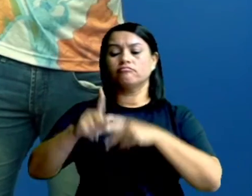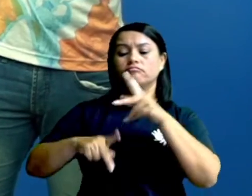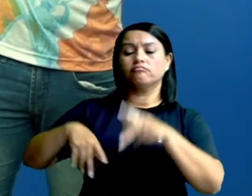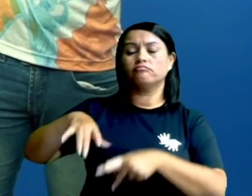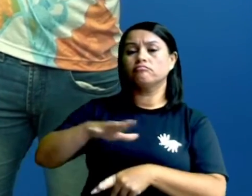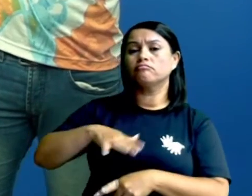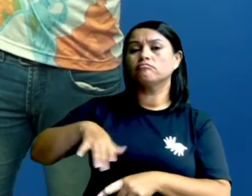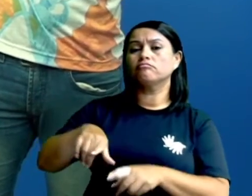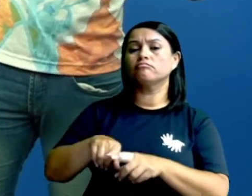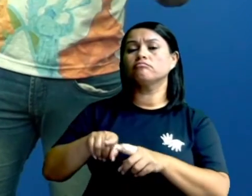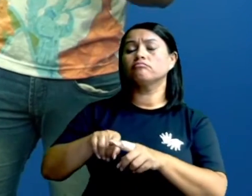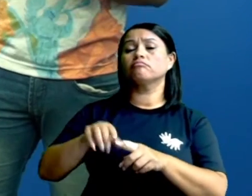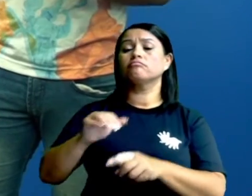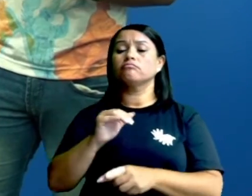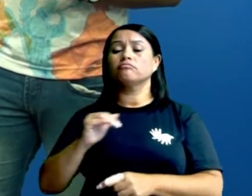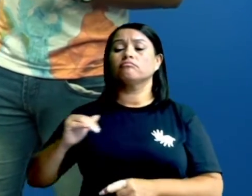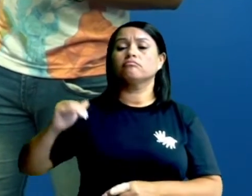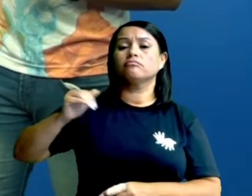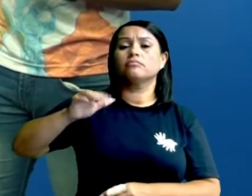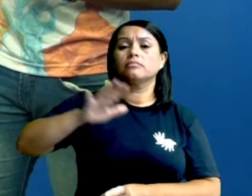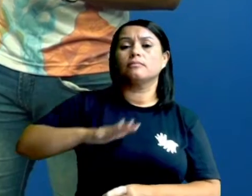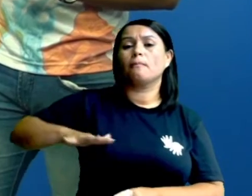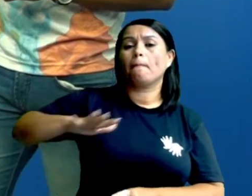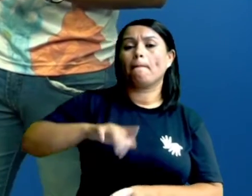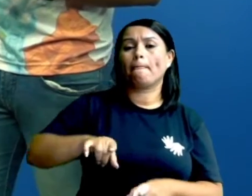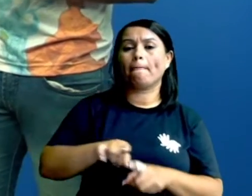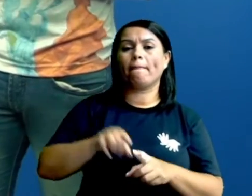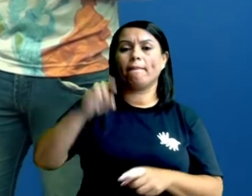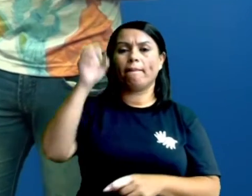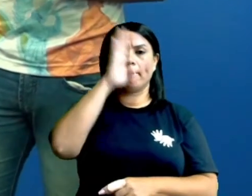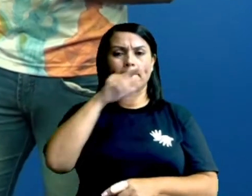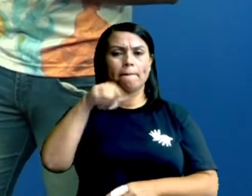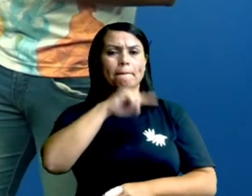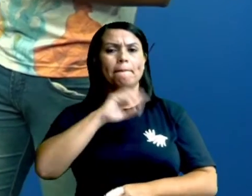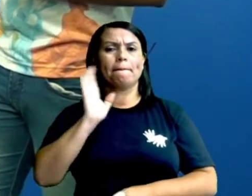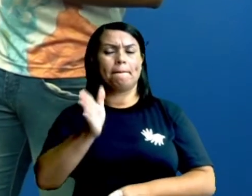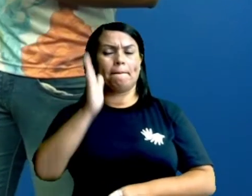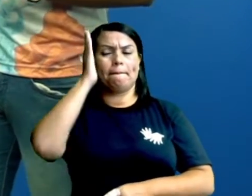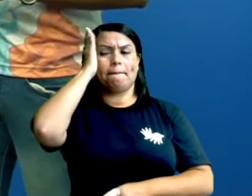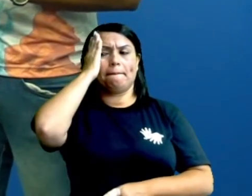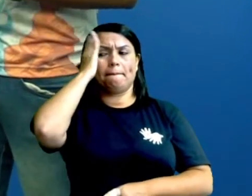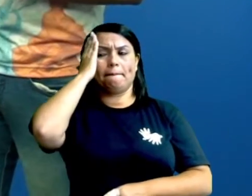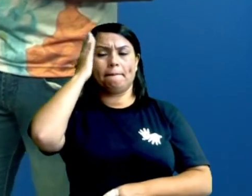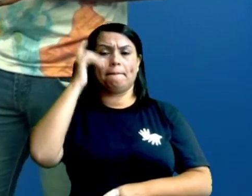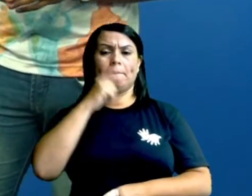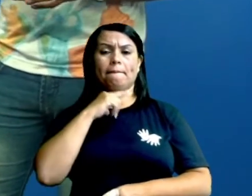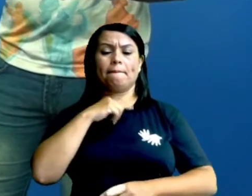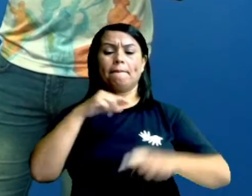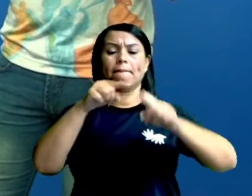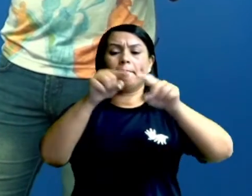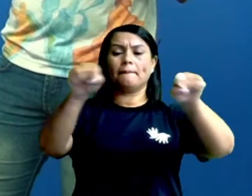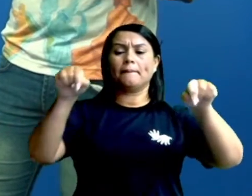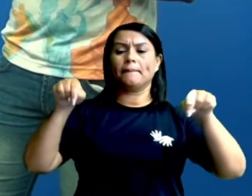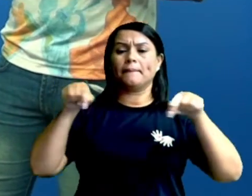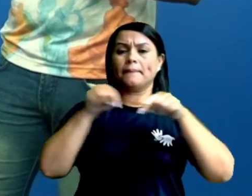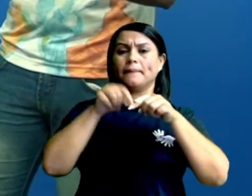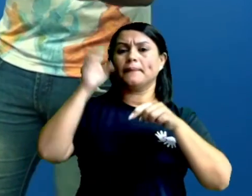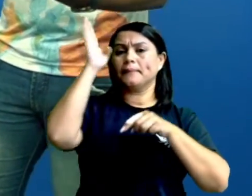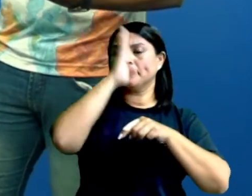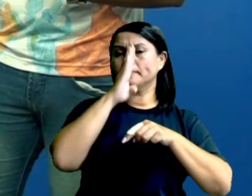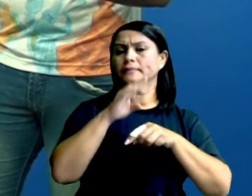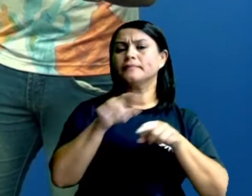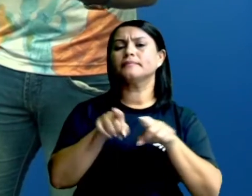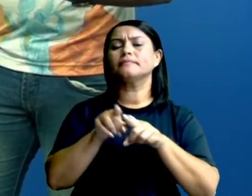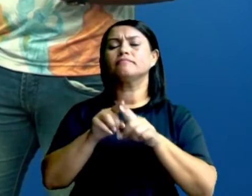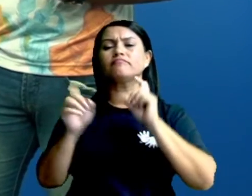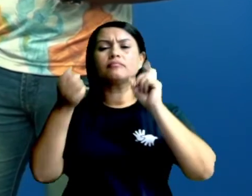próprio crescimento da área territorial do Brasil, uma vez que vocês sabem, né, que o território brasileiro, a priori,